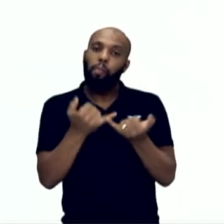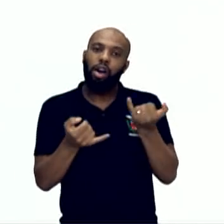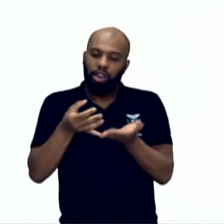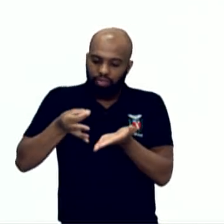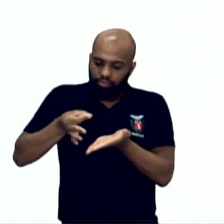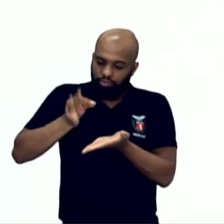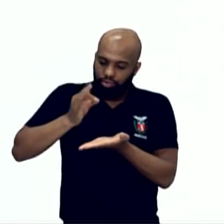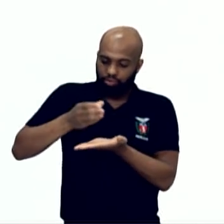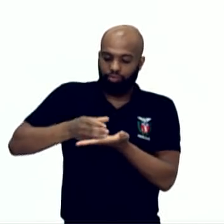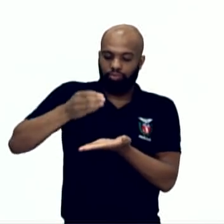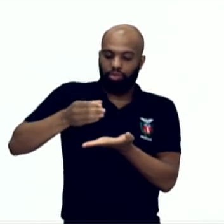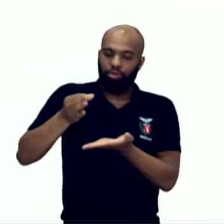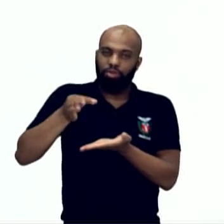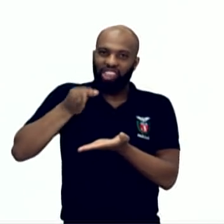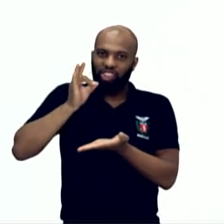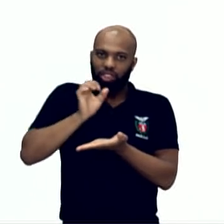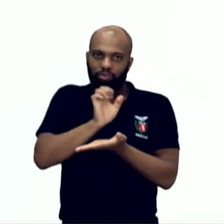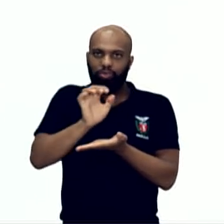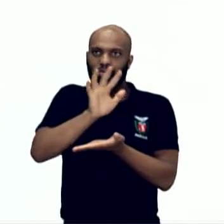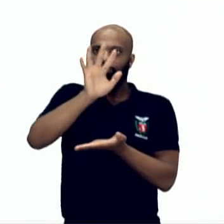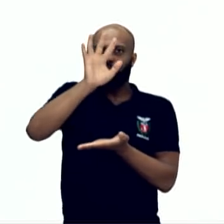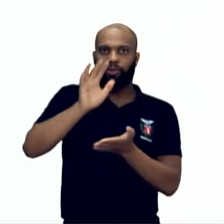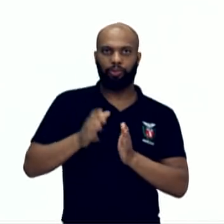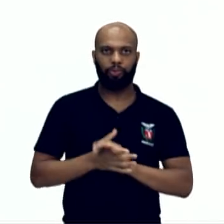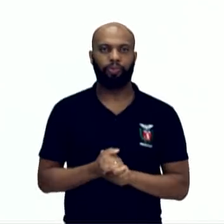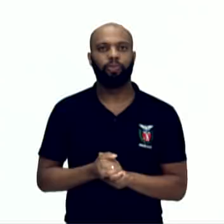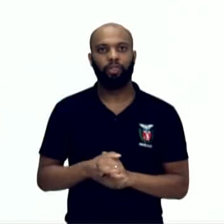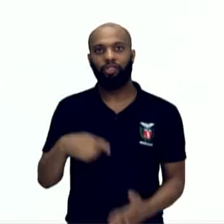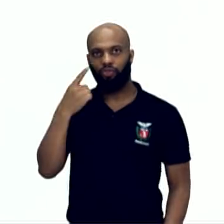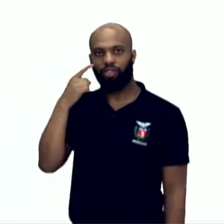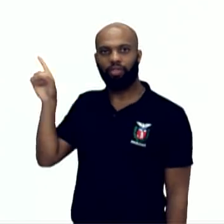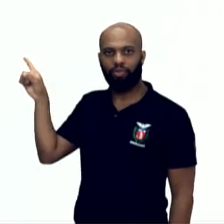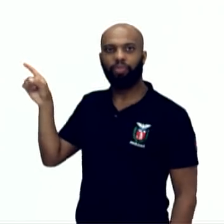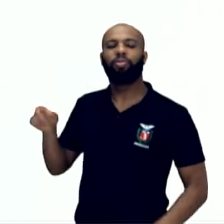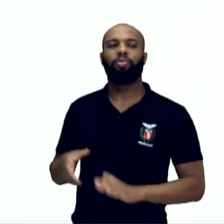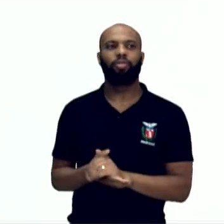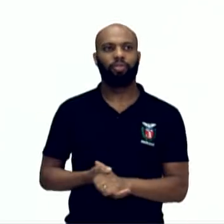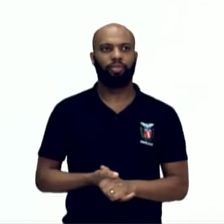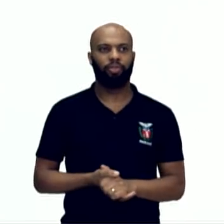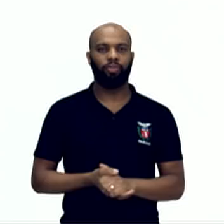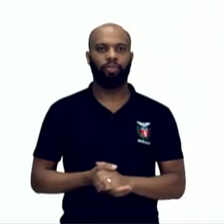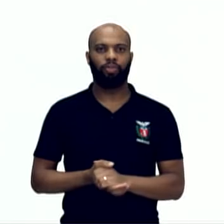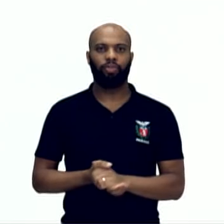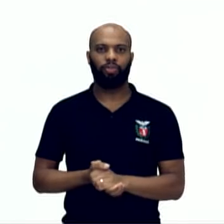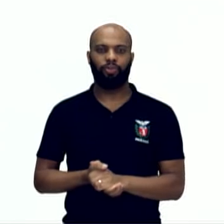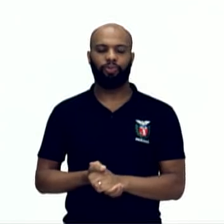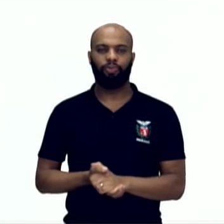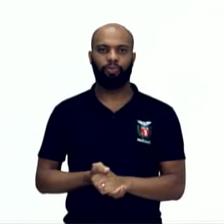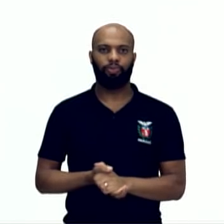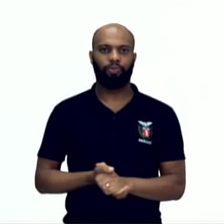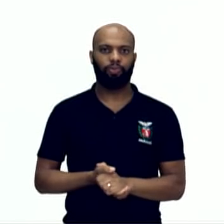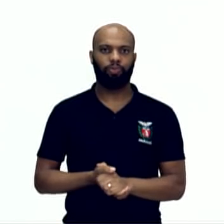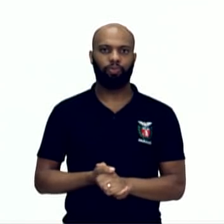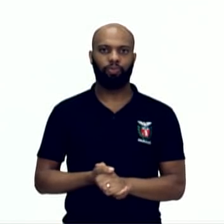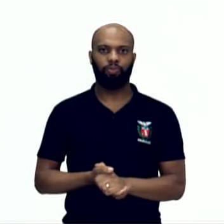xícara soltando vapor. Olha só, estão vendo?